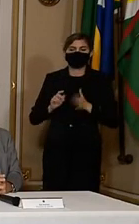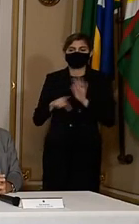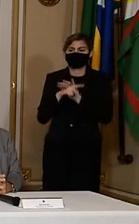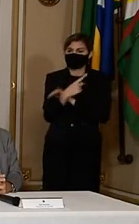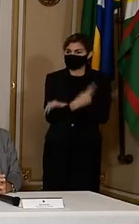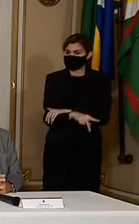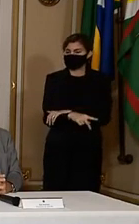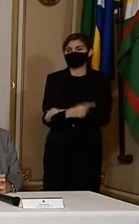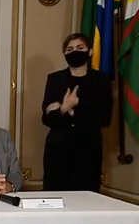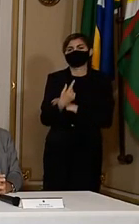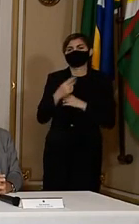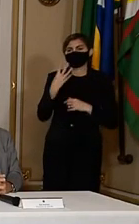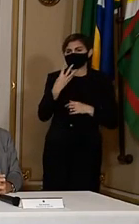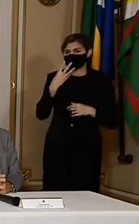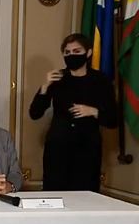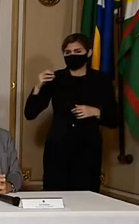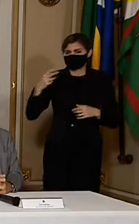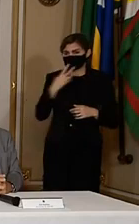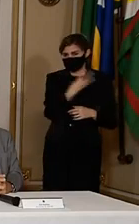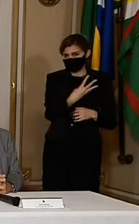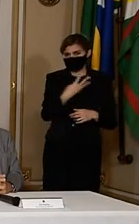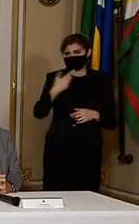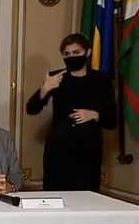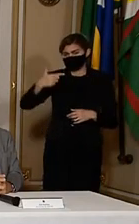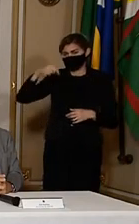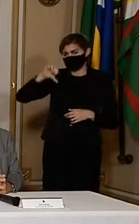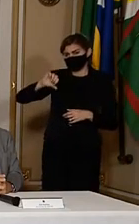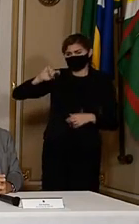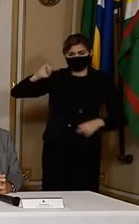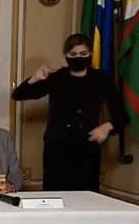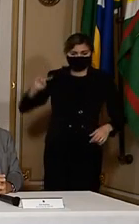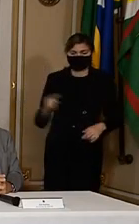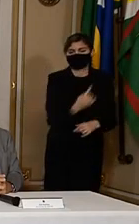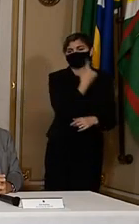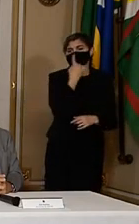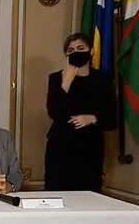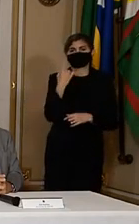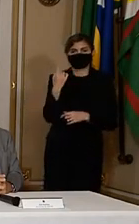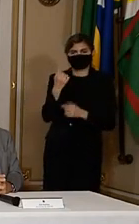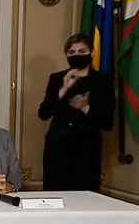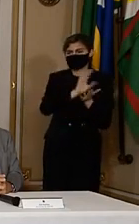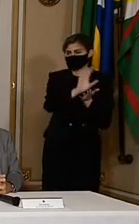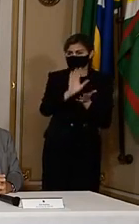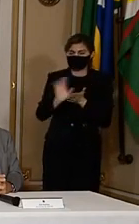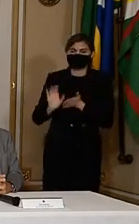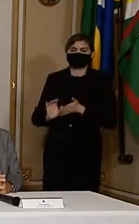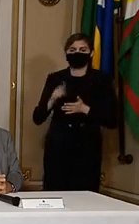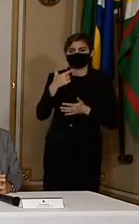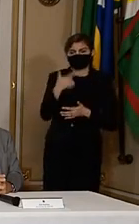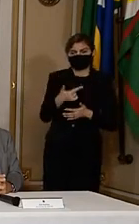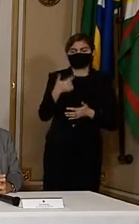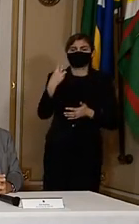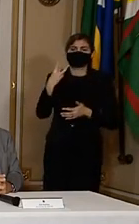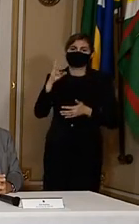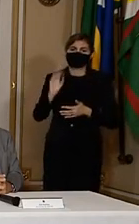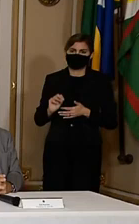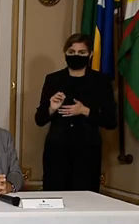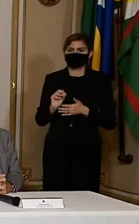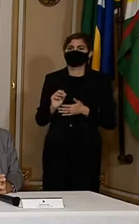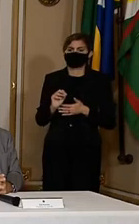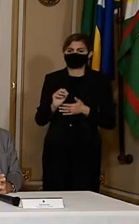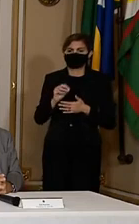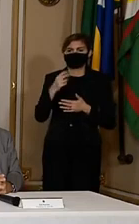correspondem a 429 milhões de reais e vão implantar 230